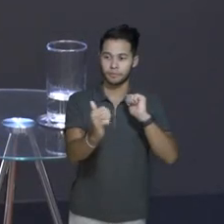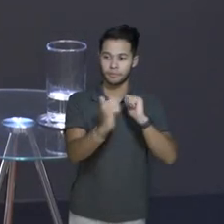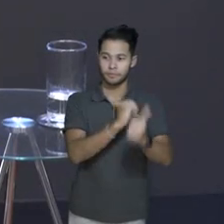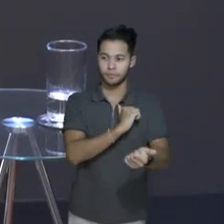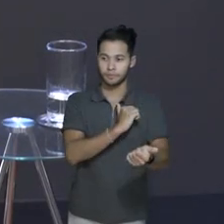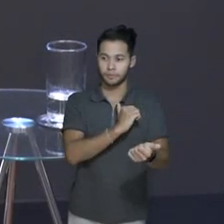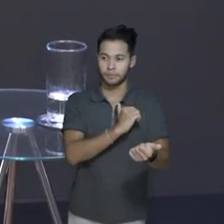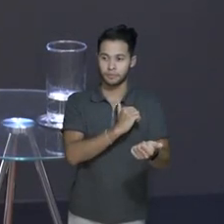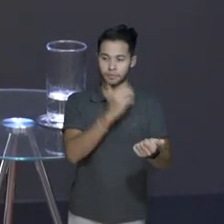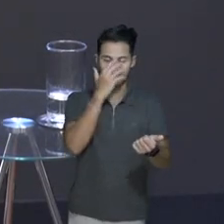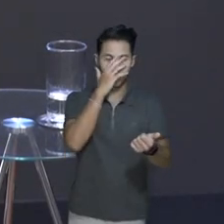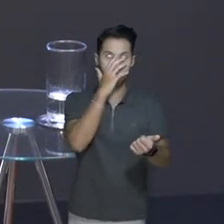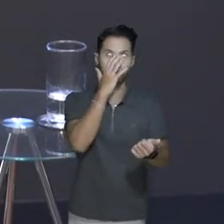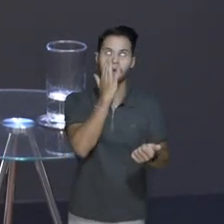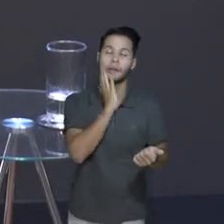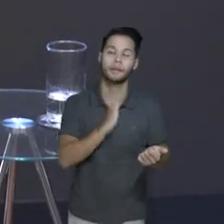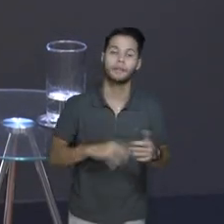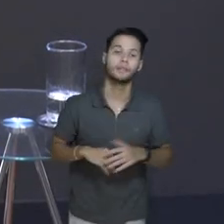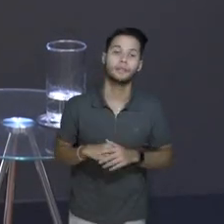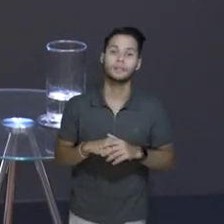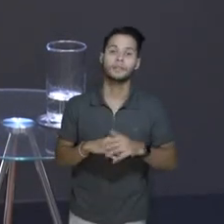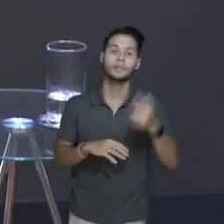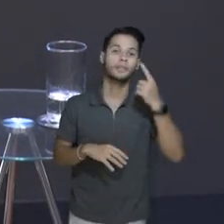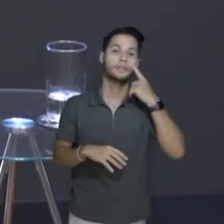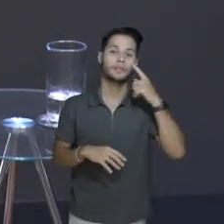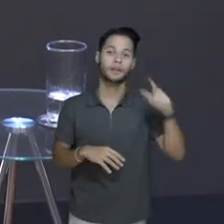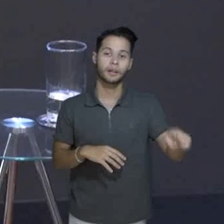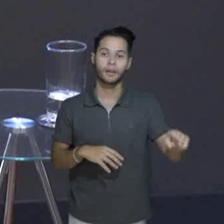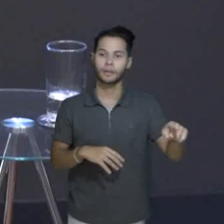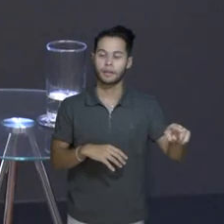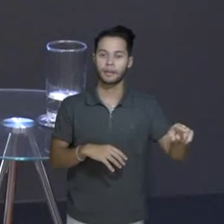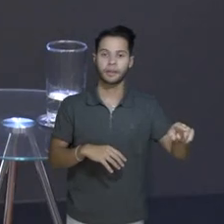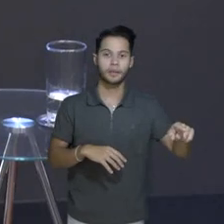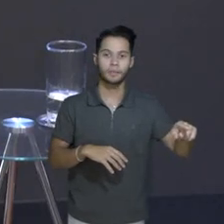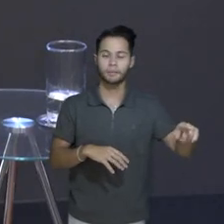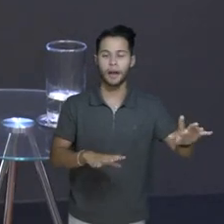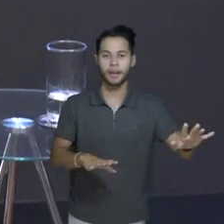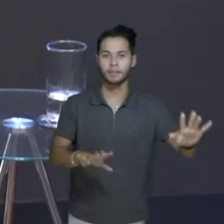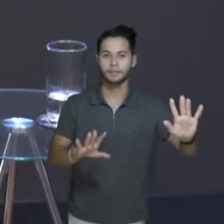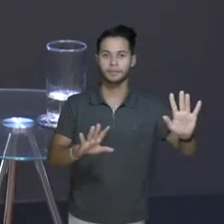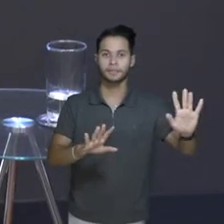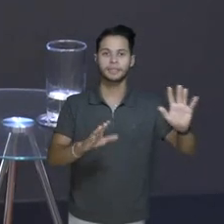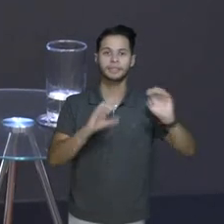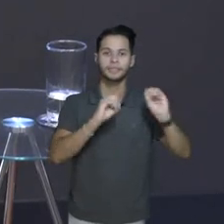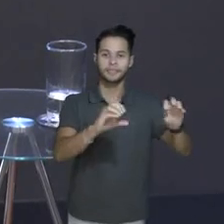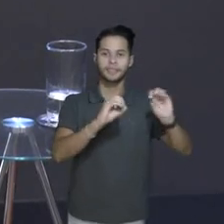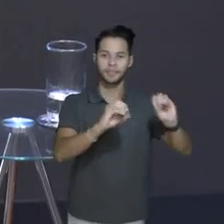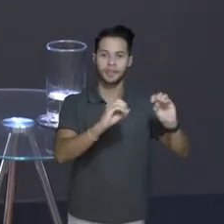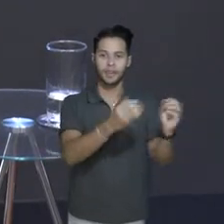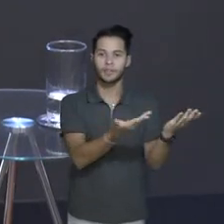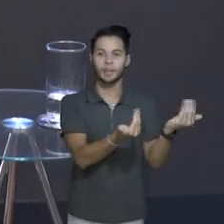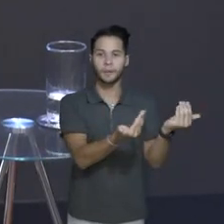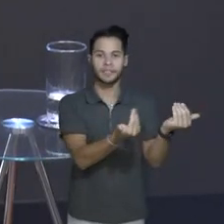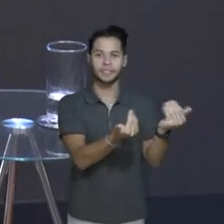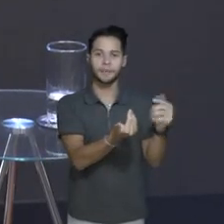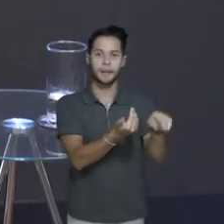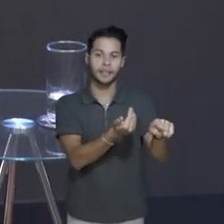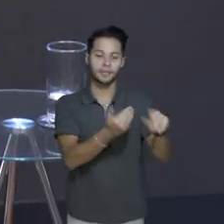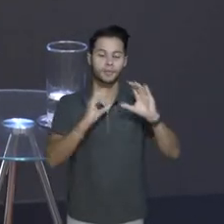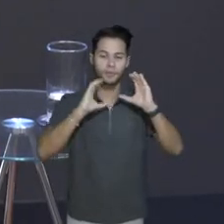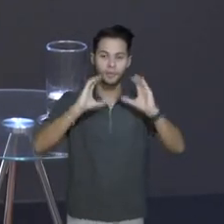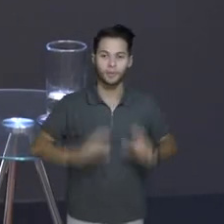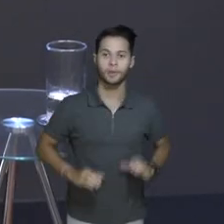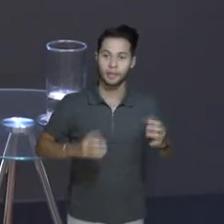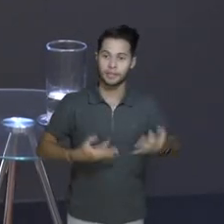tem a ferramenta de doutrinada Educar esses jovens a uma conduta ideal dentro do